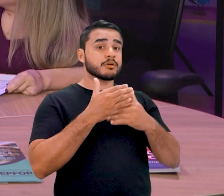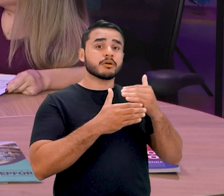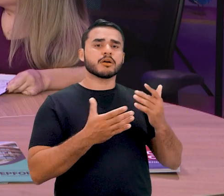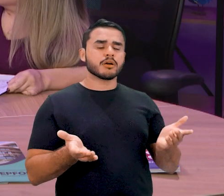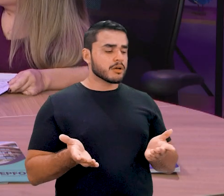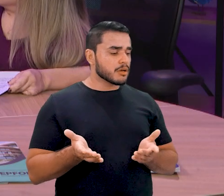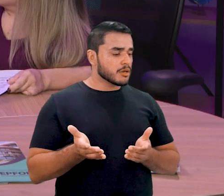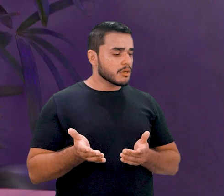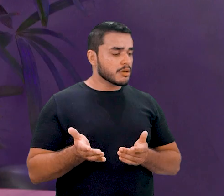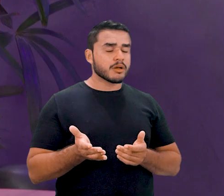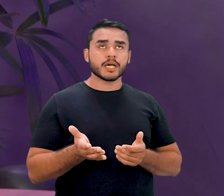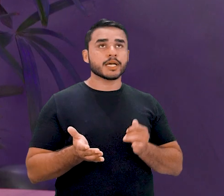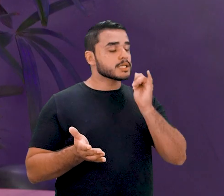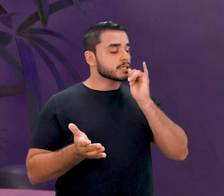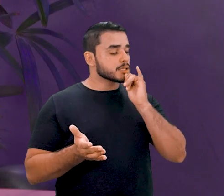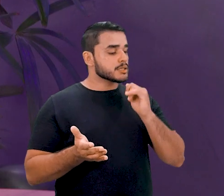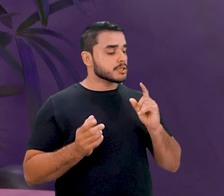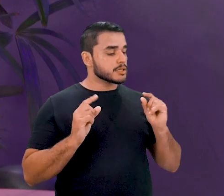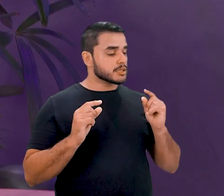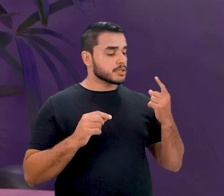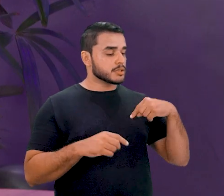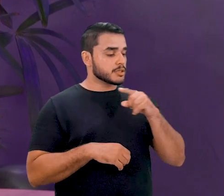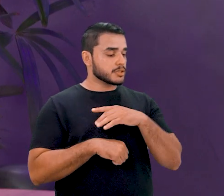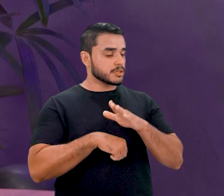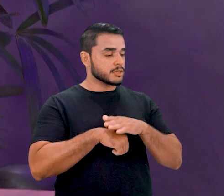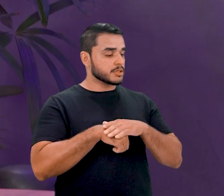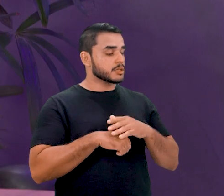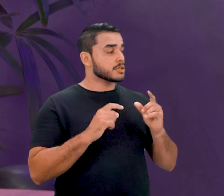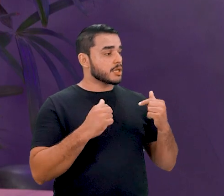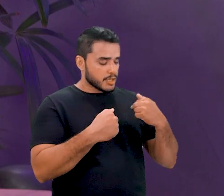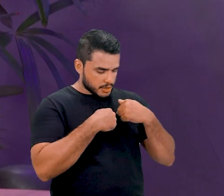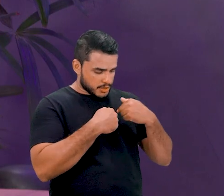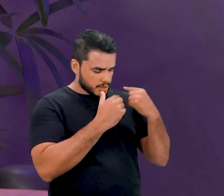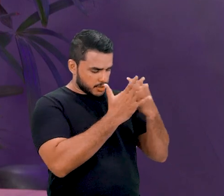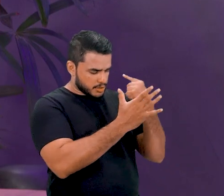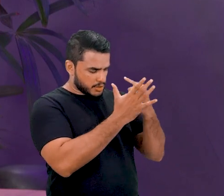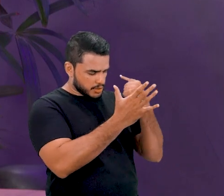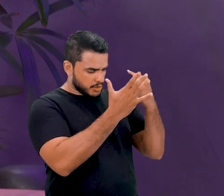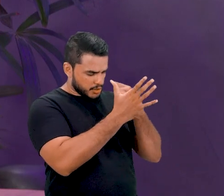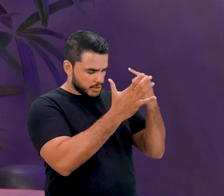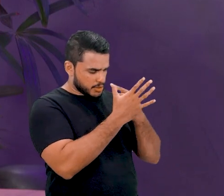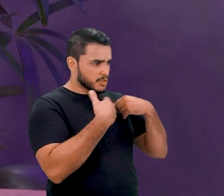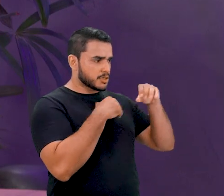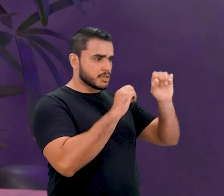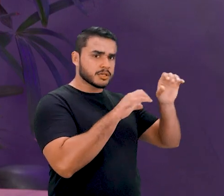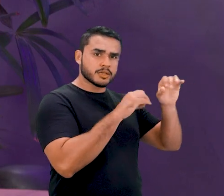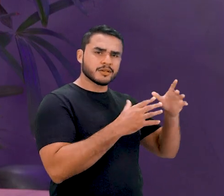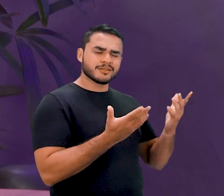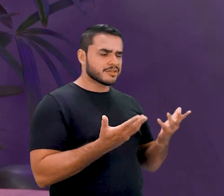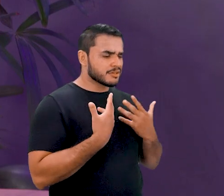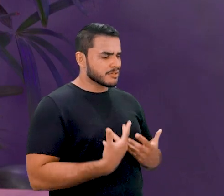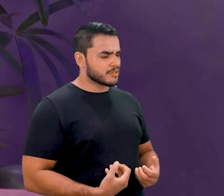eu disse, gente, mas a gente não é, assim, um rato de laboratório. Não. A gente está cansado de ensinar para as pessoas